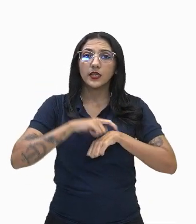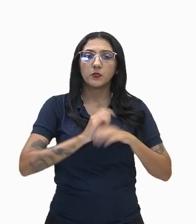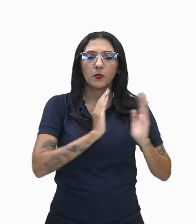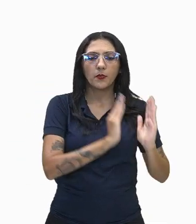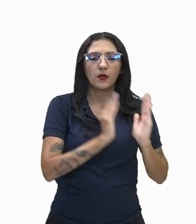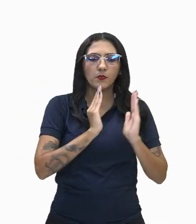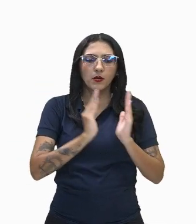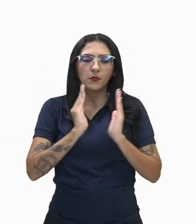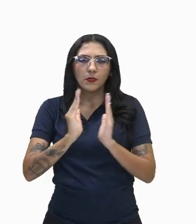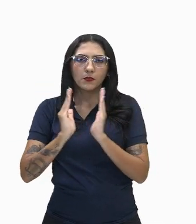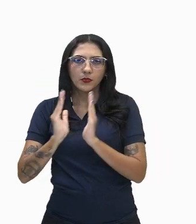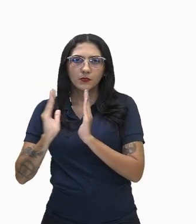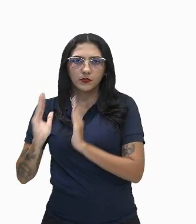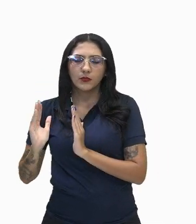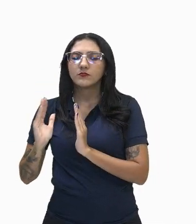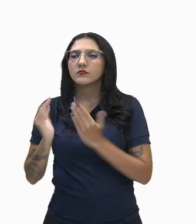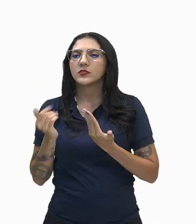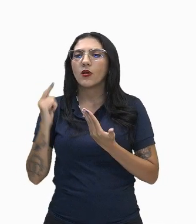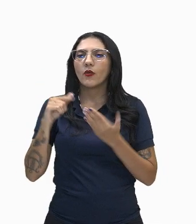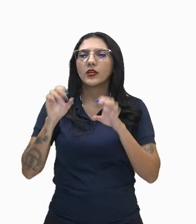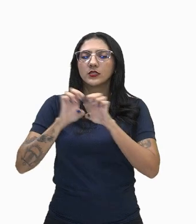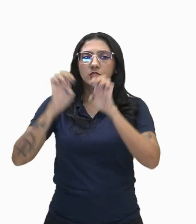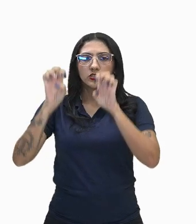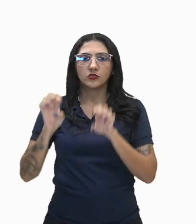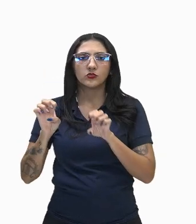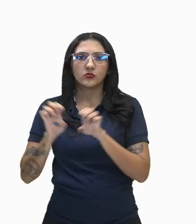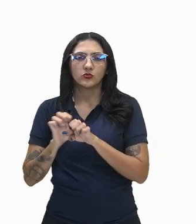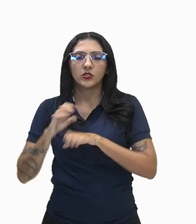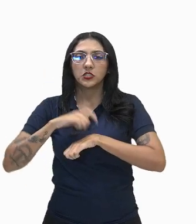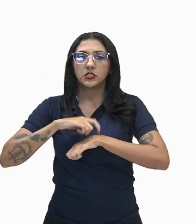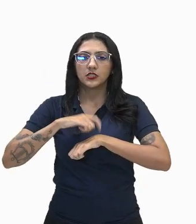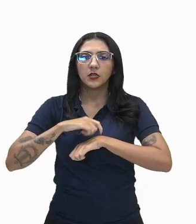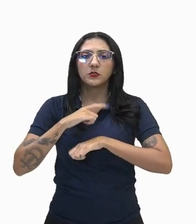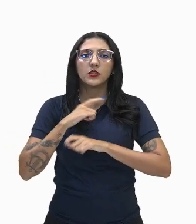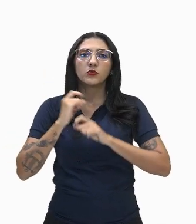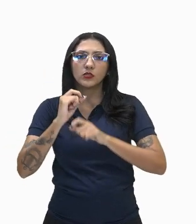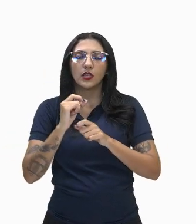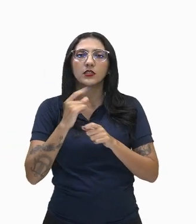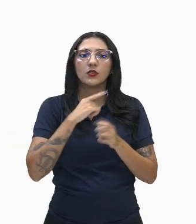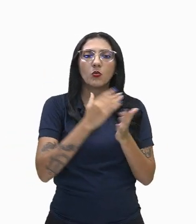cronológica, certo? Tem essa estrutura cronológica com